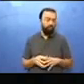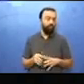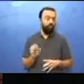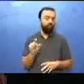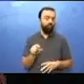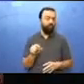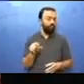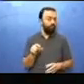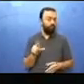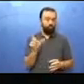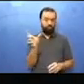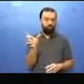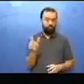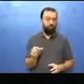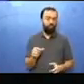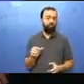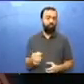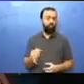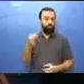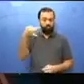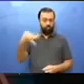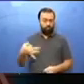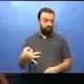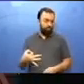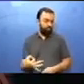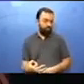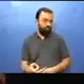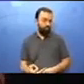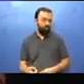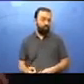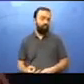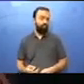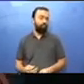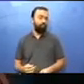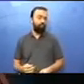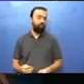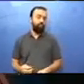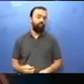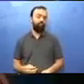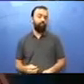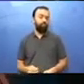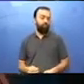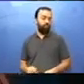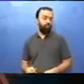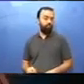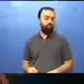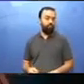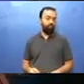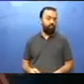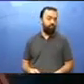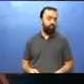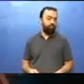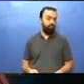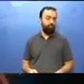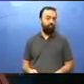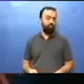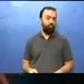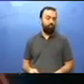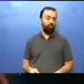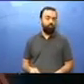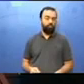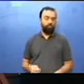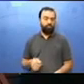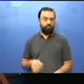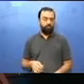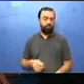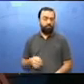correta. Vejam, tem 3 palavras aqui e vocês vão analisar qual é a palavra correta. A gente pode usar algumas estratégias. Nós já